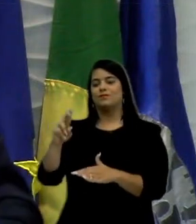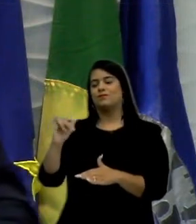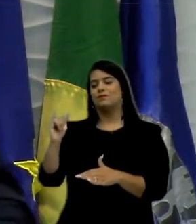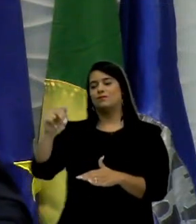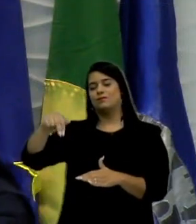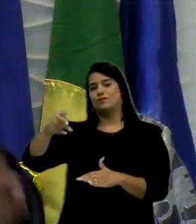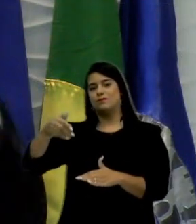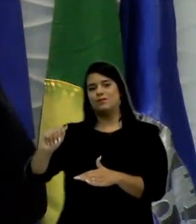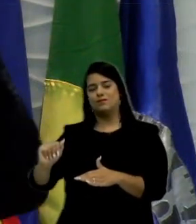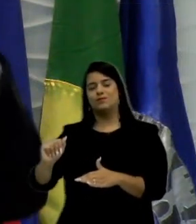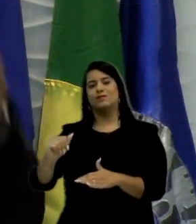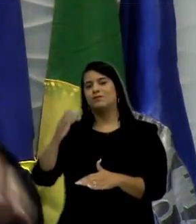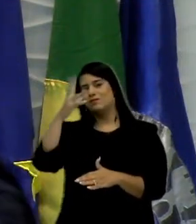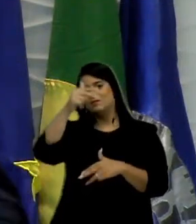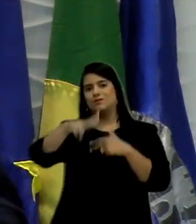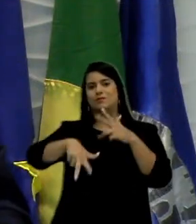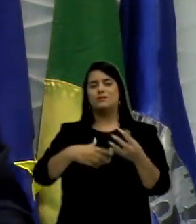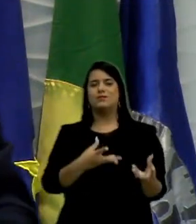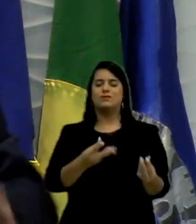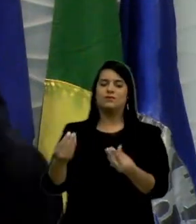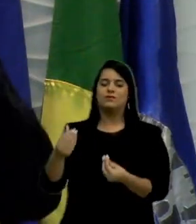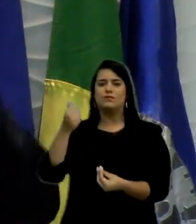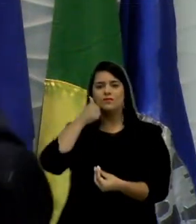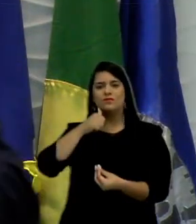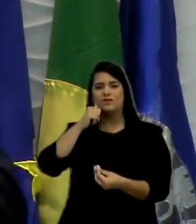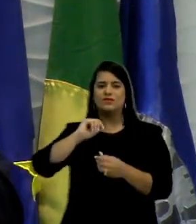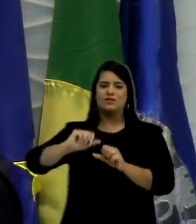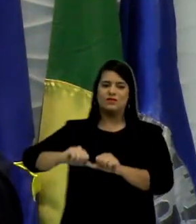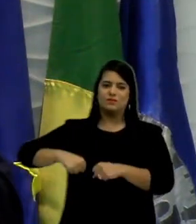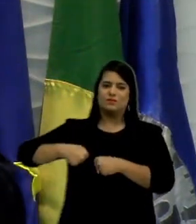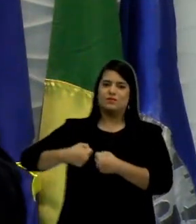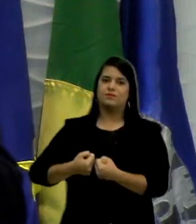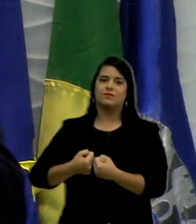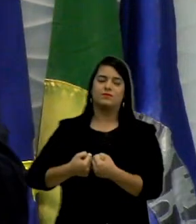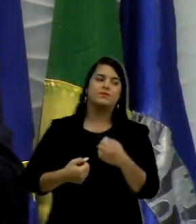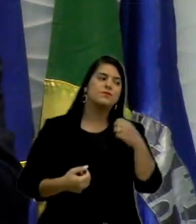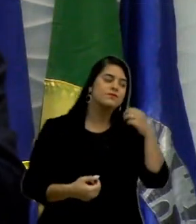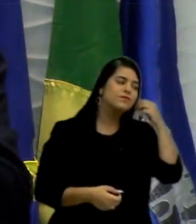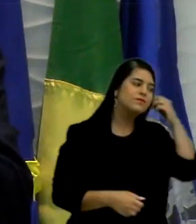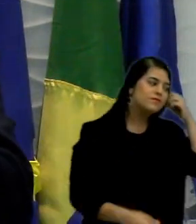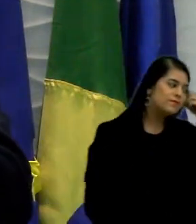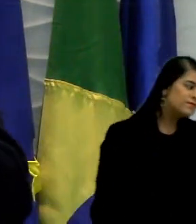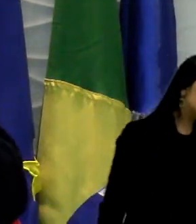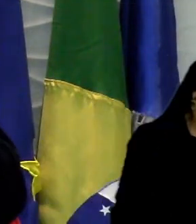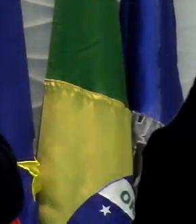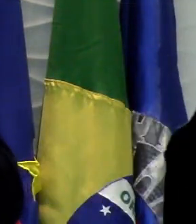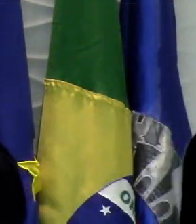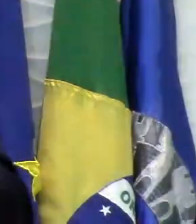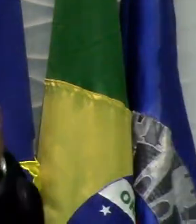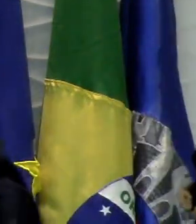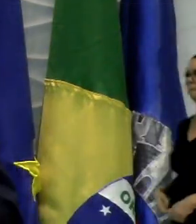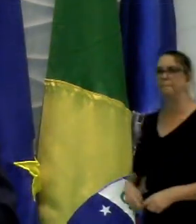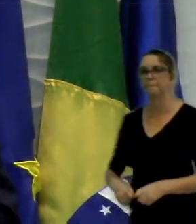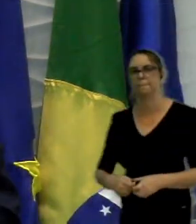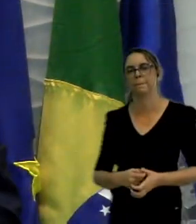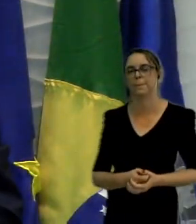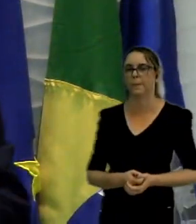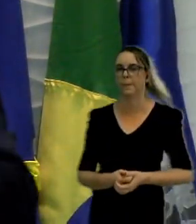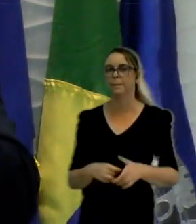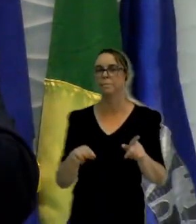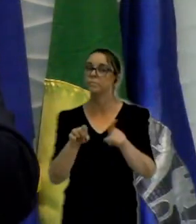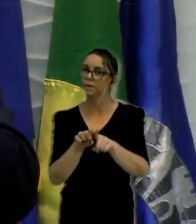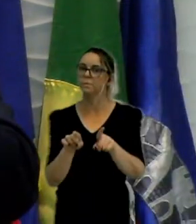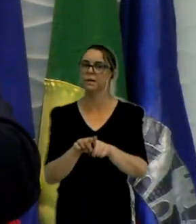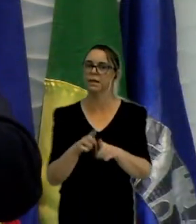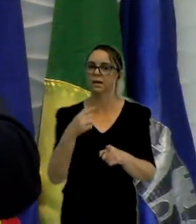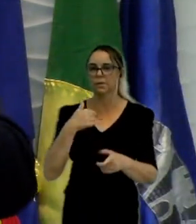São Bento do Una, com tantas mulheres guerreiras que trabalham na casa de farinha. Presidente, também coloquei aqui umas